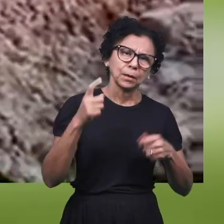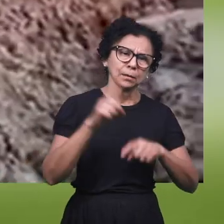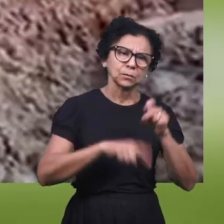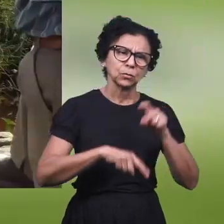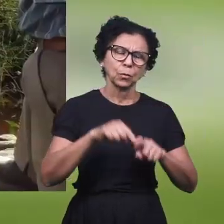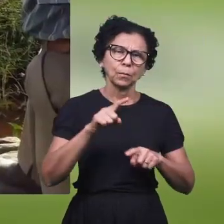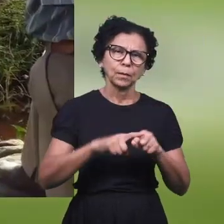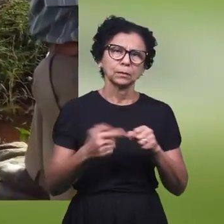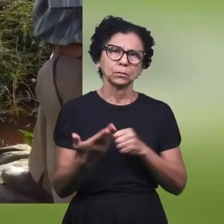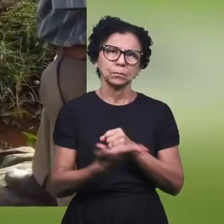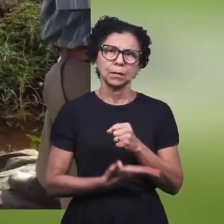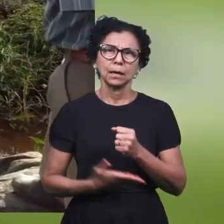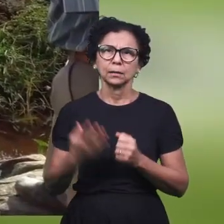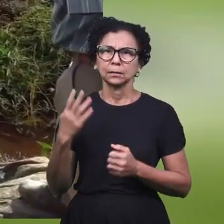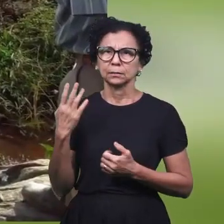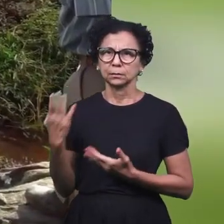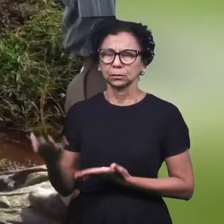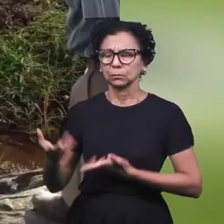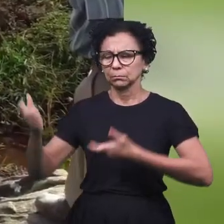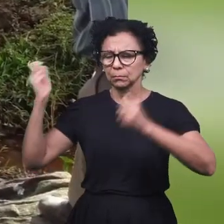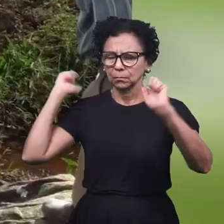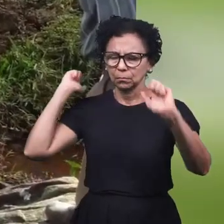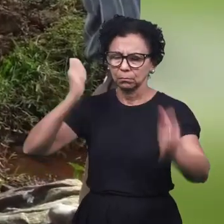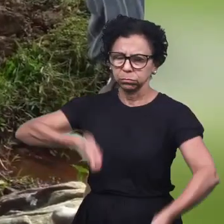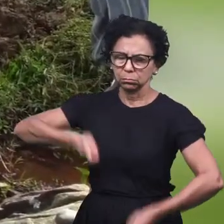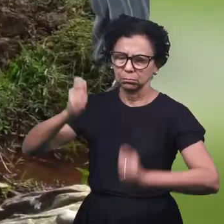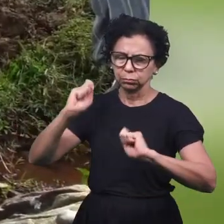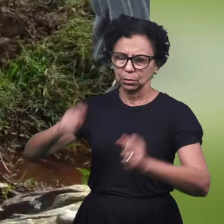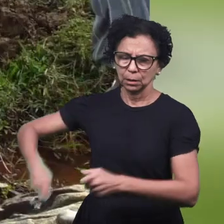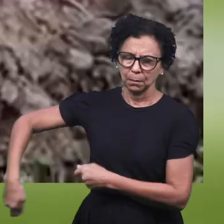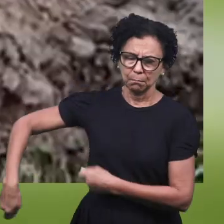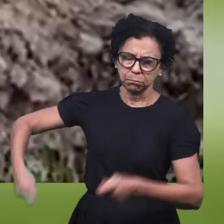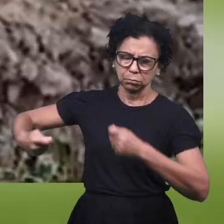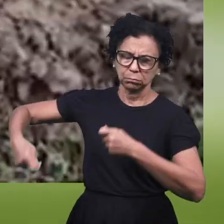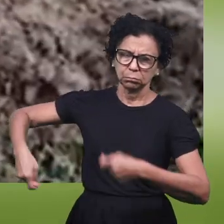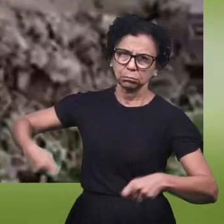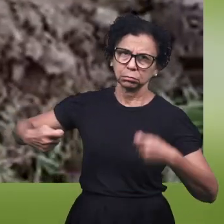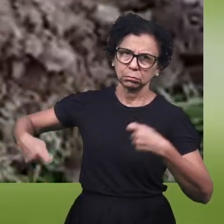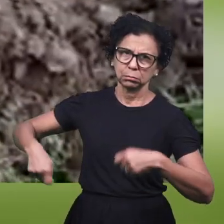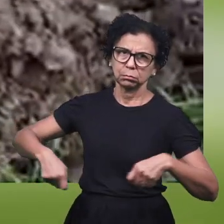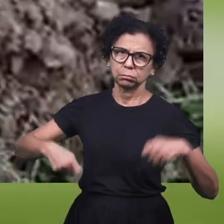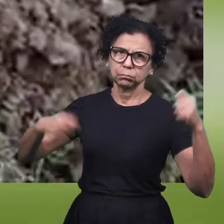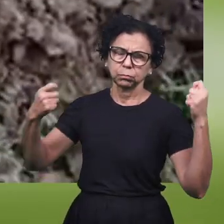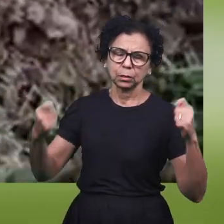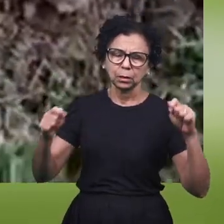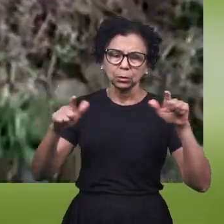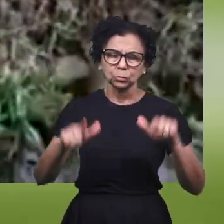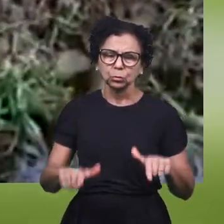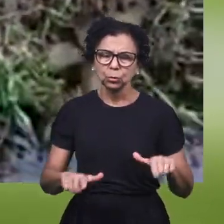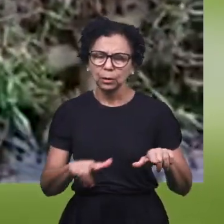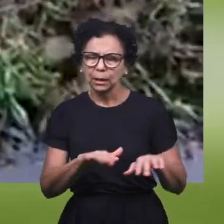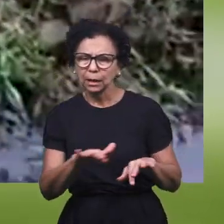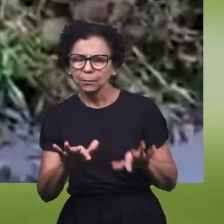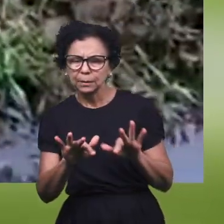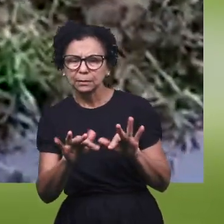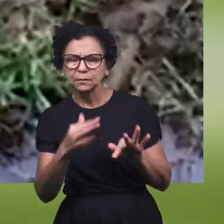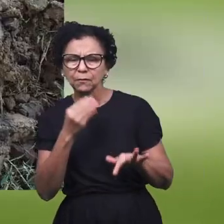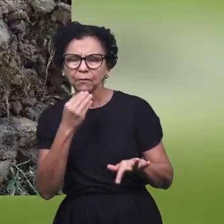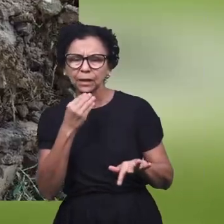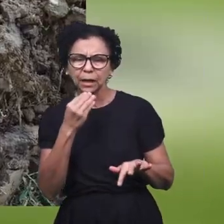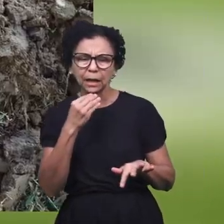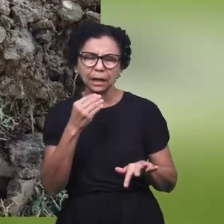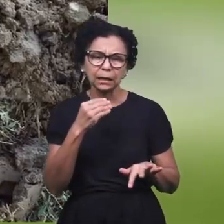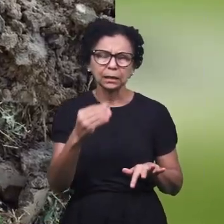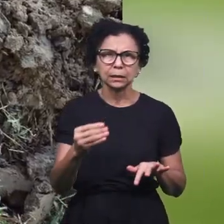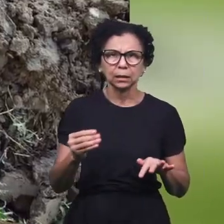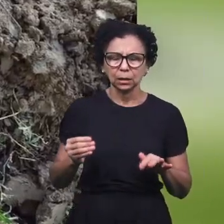básicas como enxadão, picareta, enxada e pá. Na parte mais frágil, fizeram uma